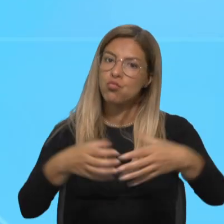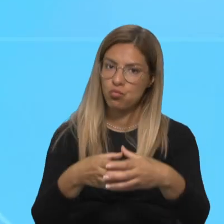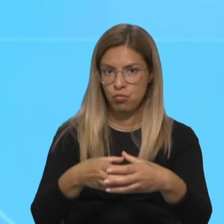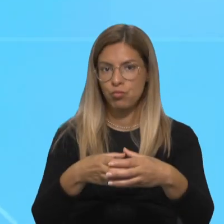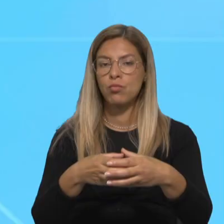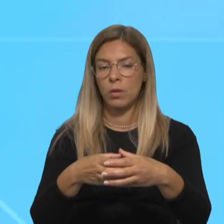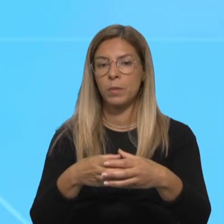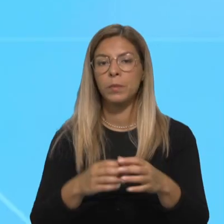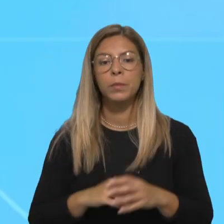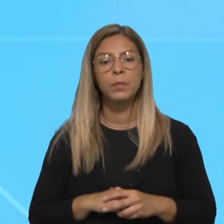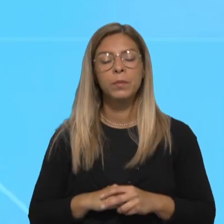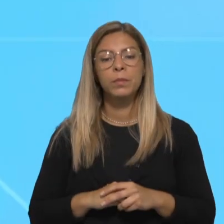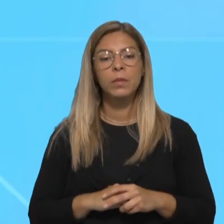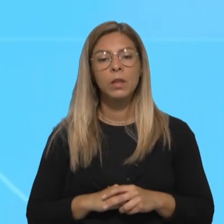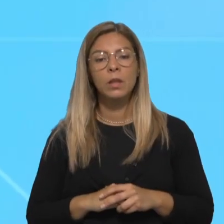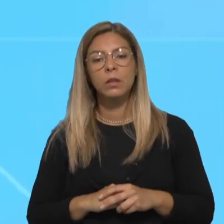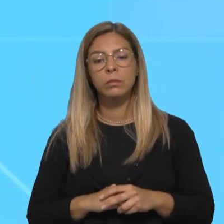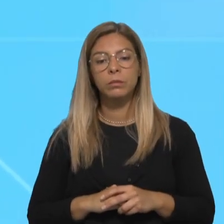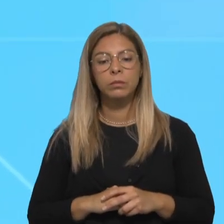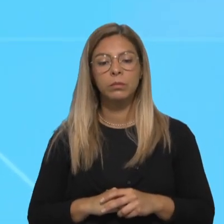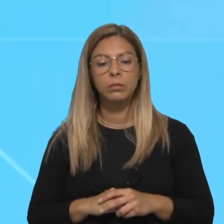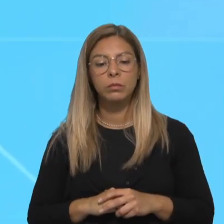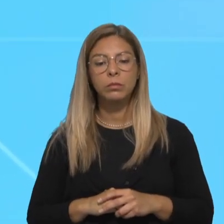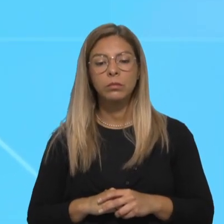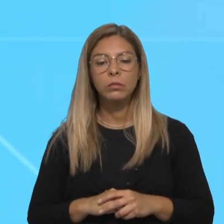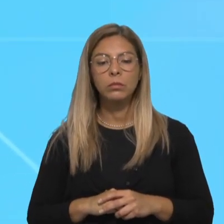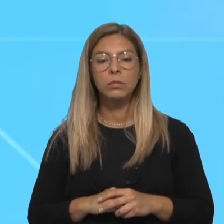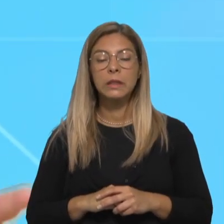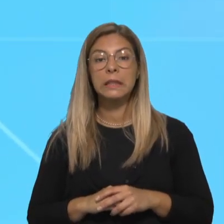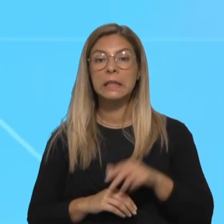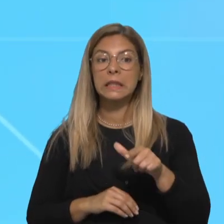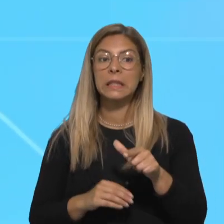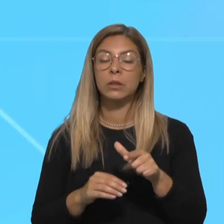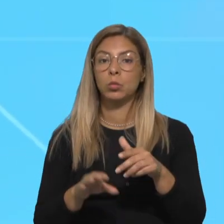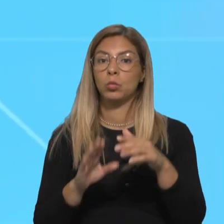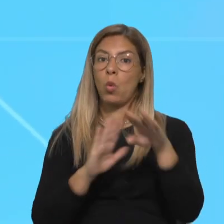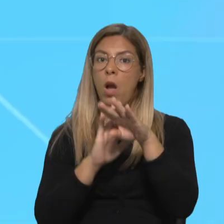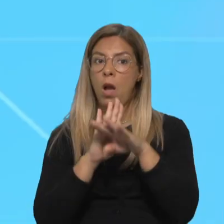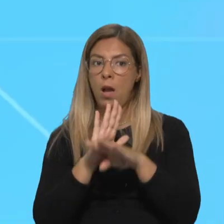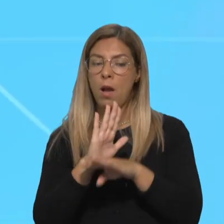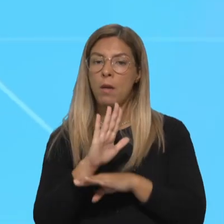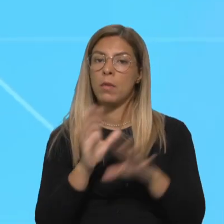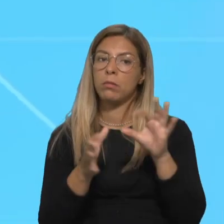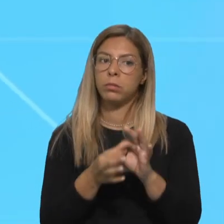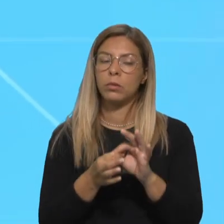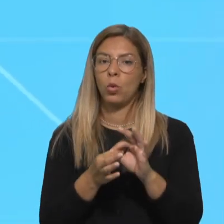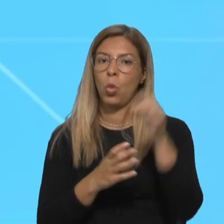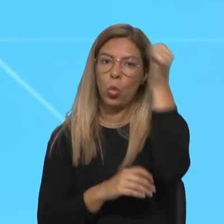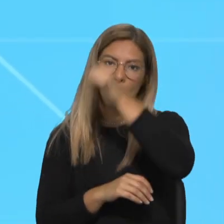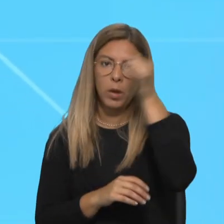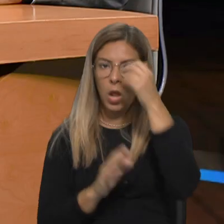cristã. E é convosco que iríamos também neste programa olhar a liturgia do domingo, deste